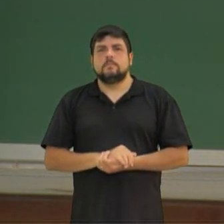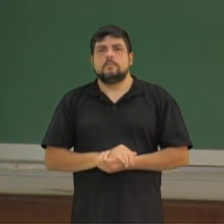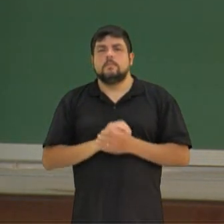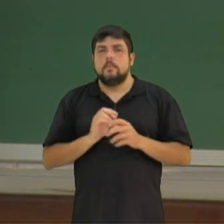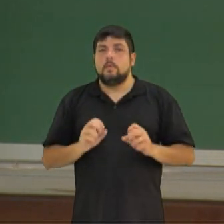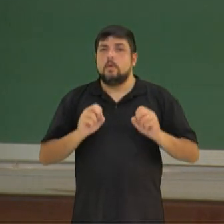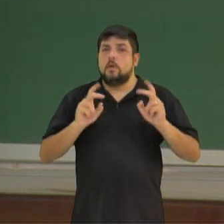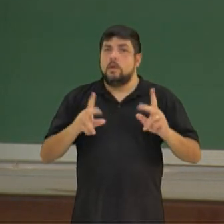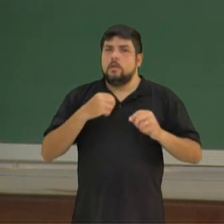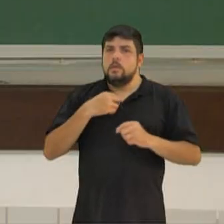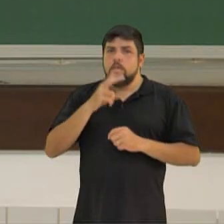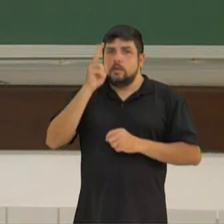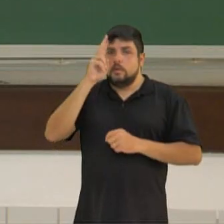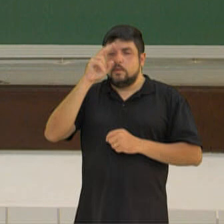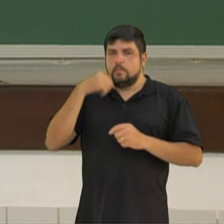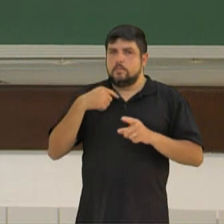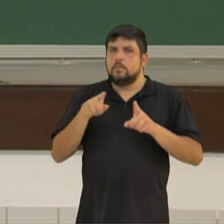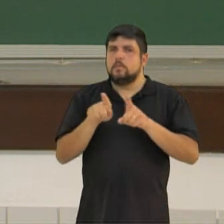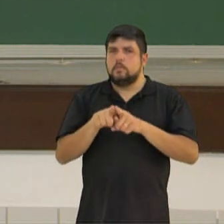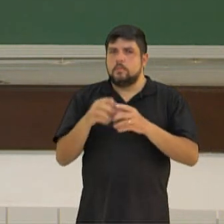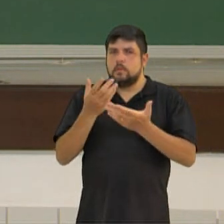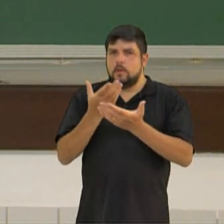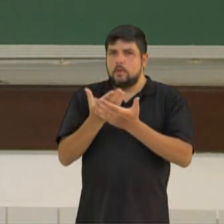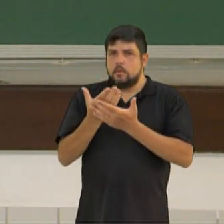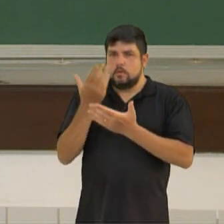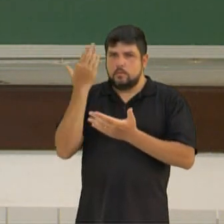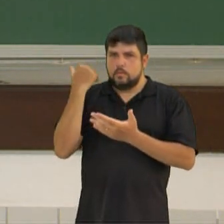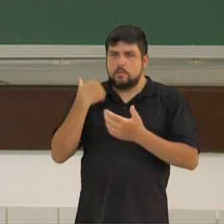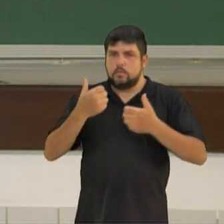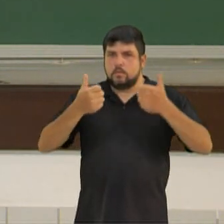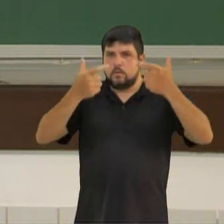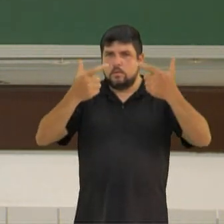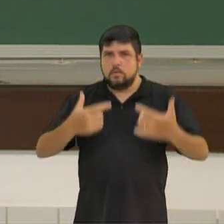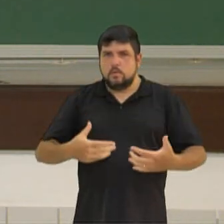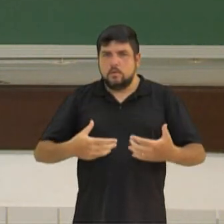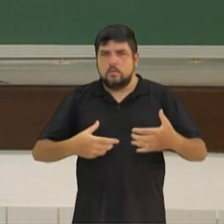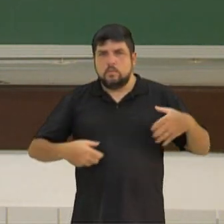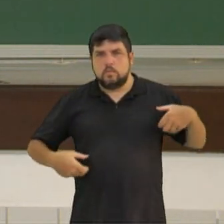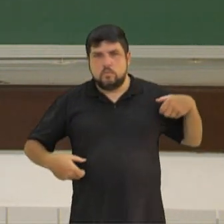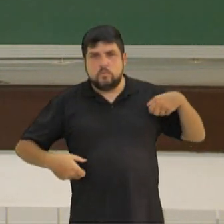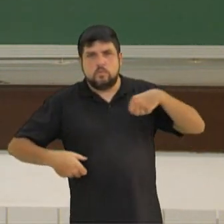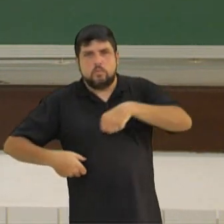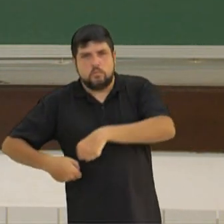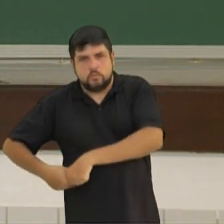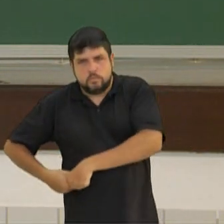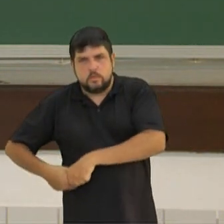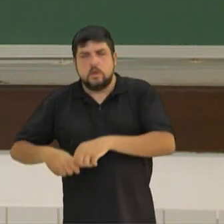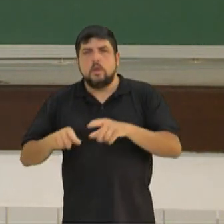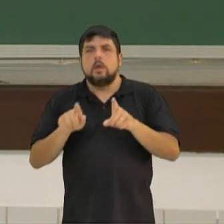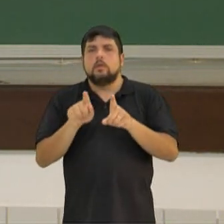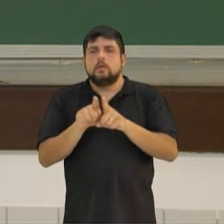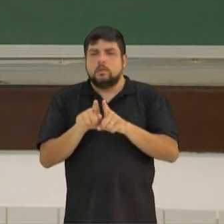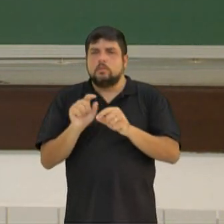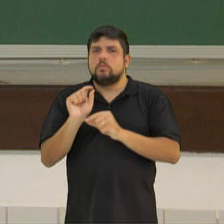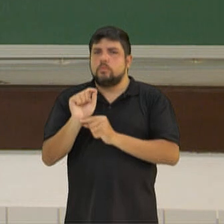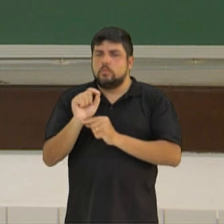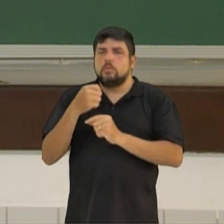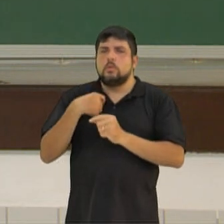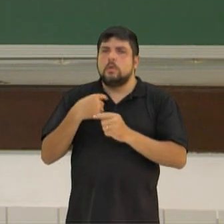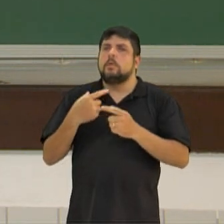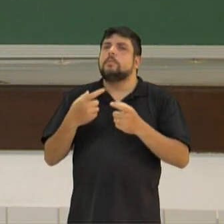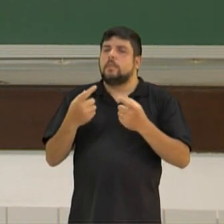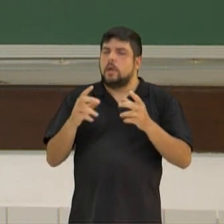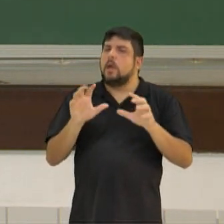né, a gente viu também na aula passada a respeito do cinto de segurança, né, que ele se enquadra também nesse princípio da inércia,